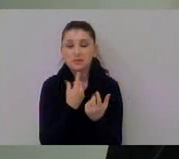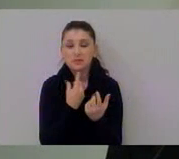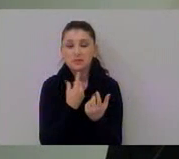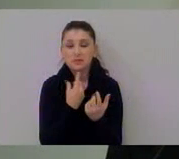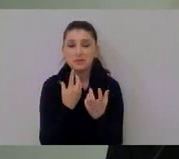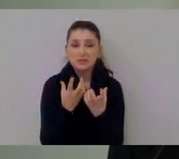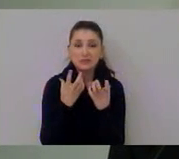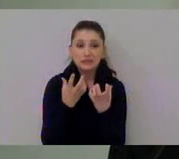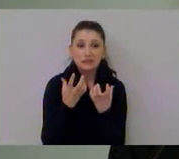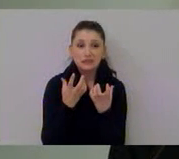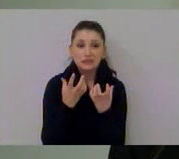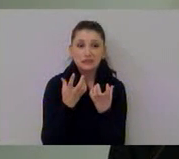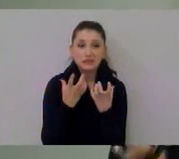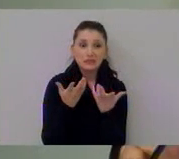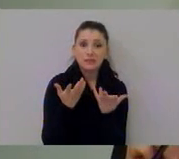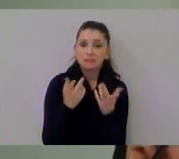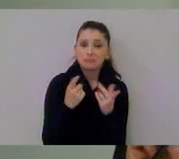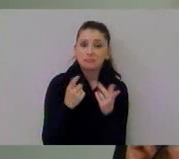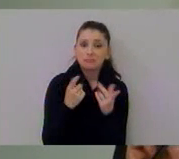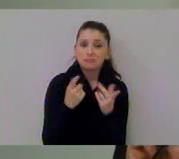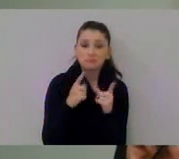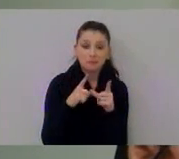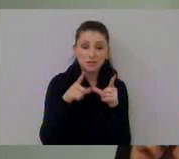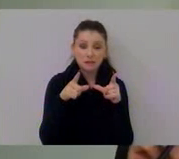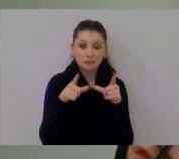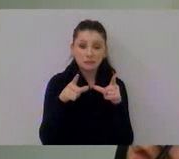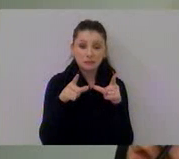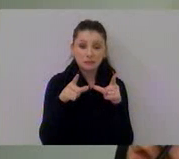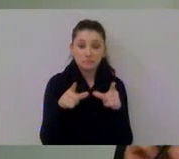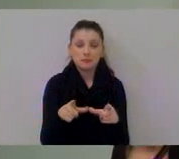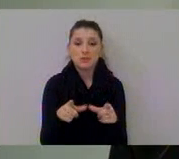fizesse um requerimento, encaminhasse ao